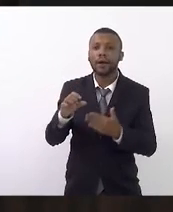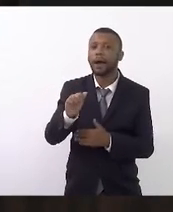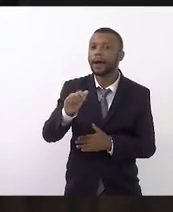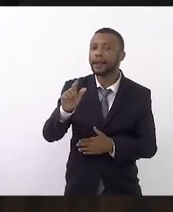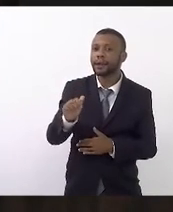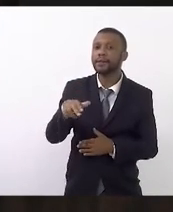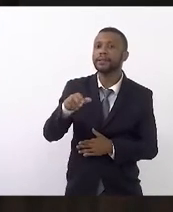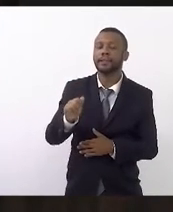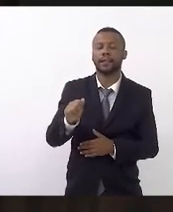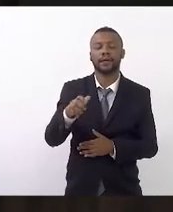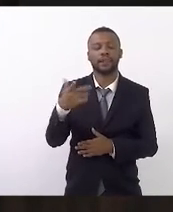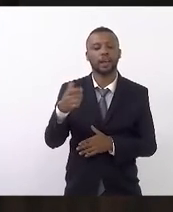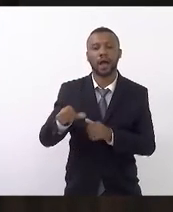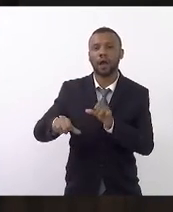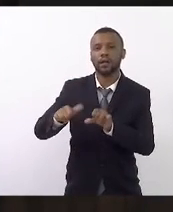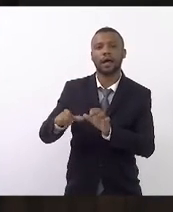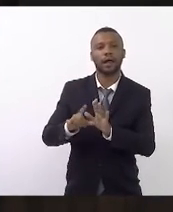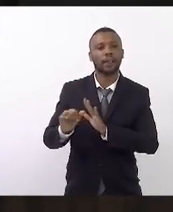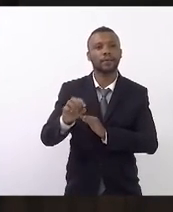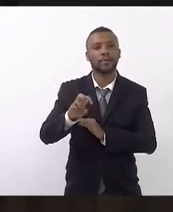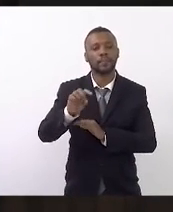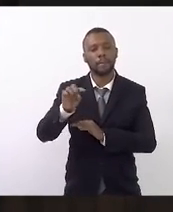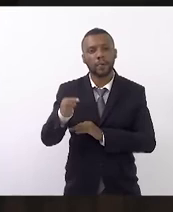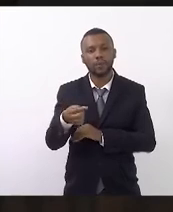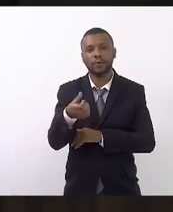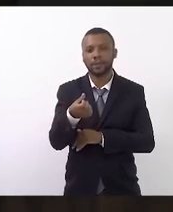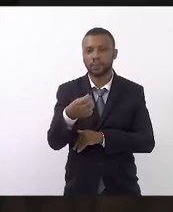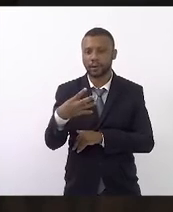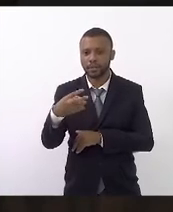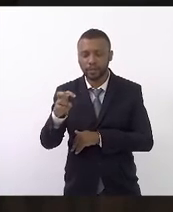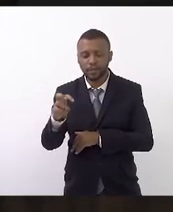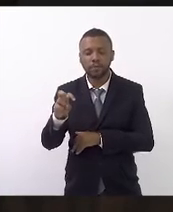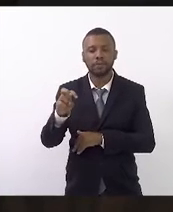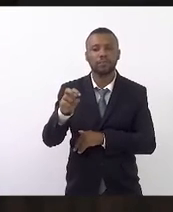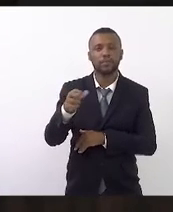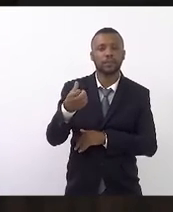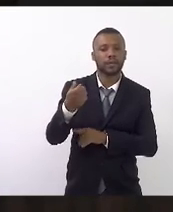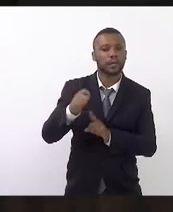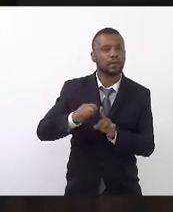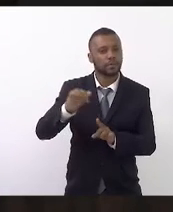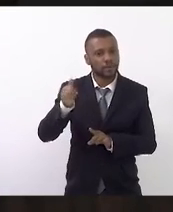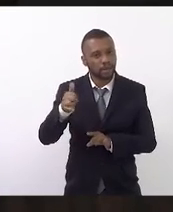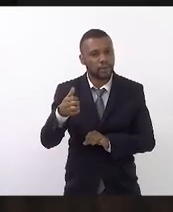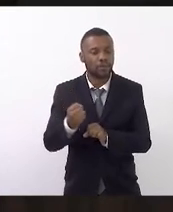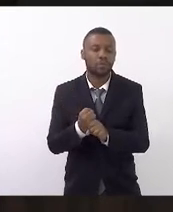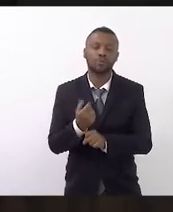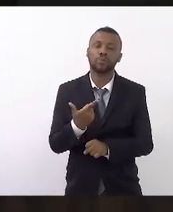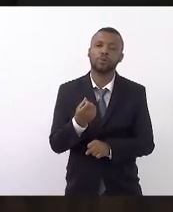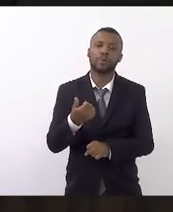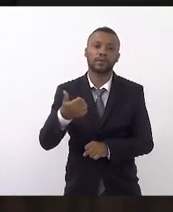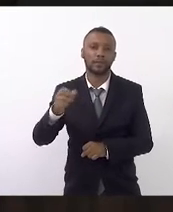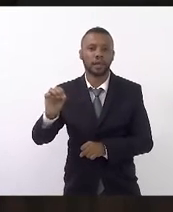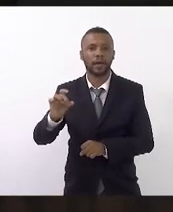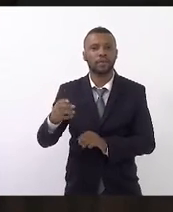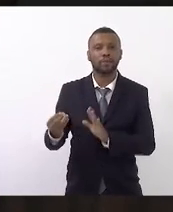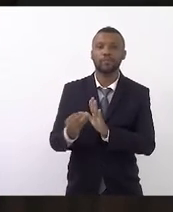Passo, que altera a lei 5.645, de 6 de janeiro de 2010, incluindo no calendário oficial do Estado do Rio de